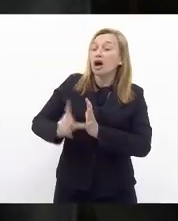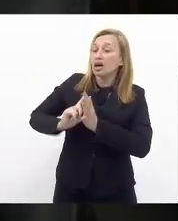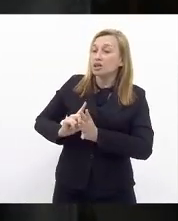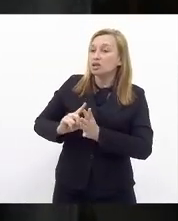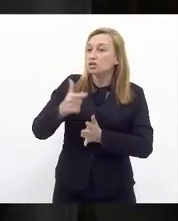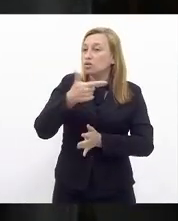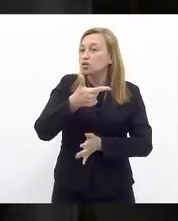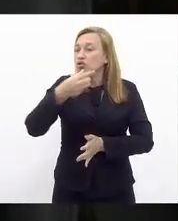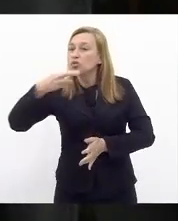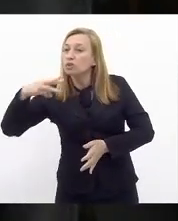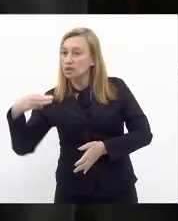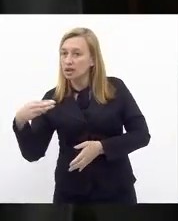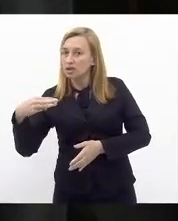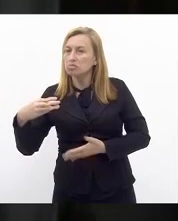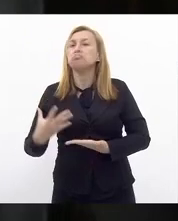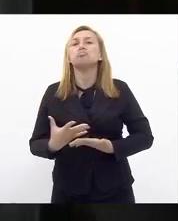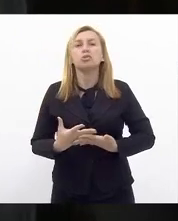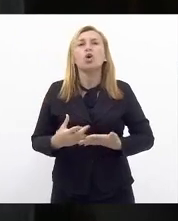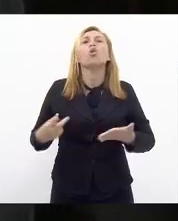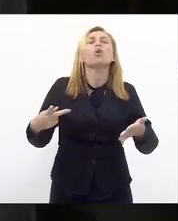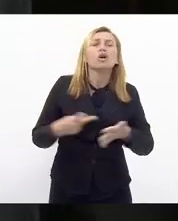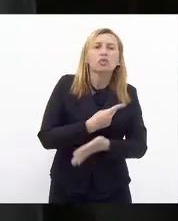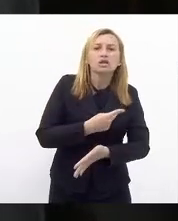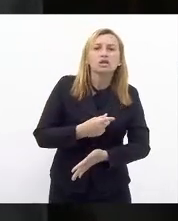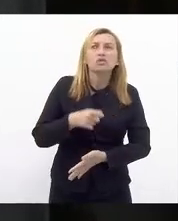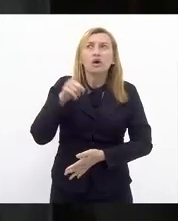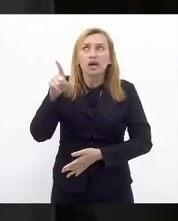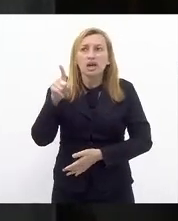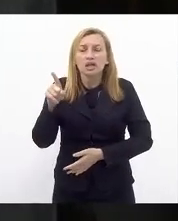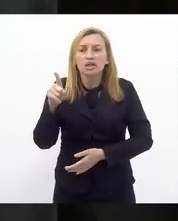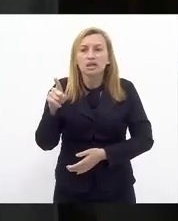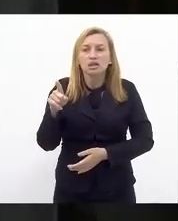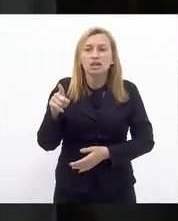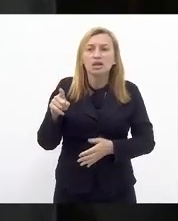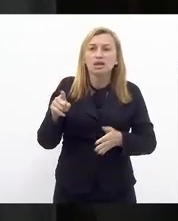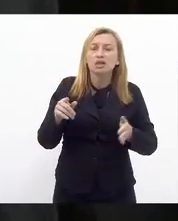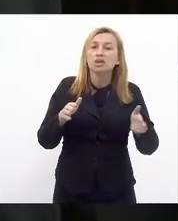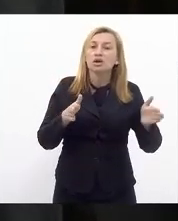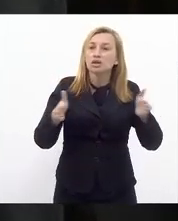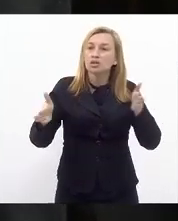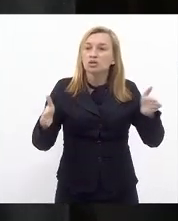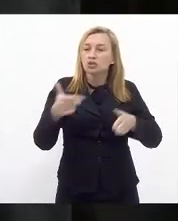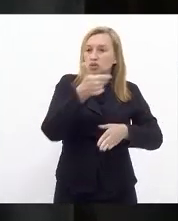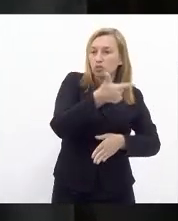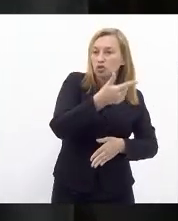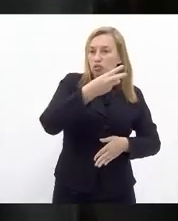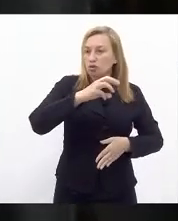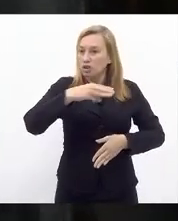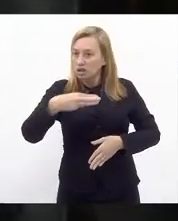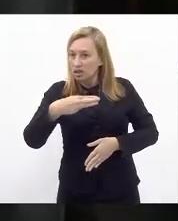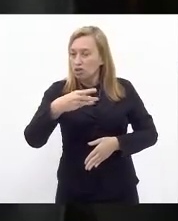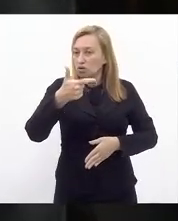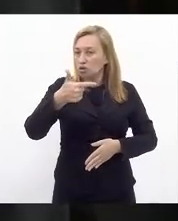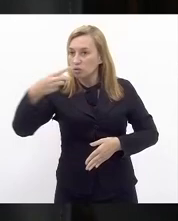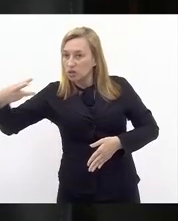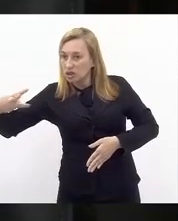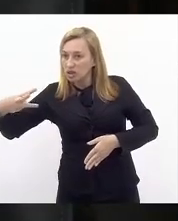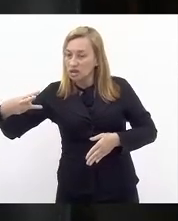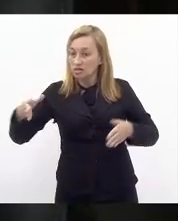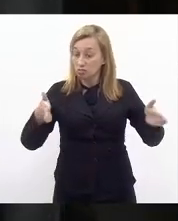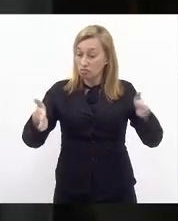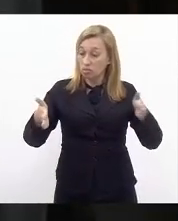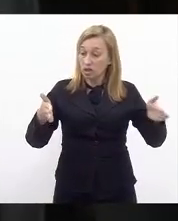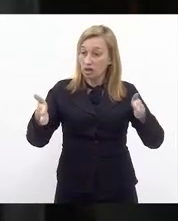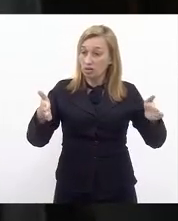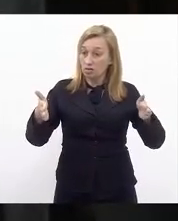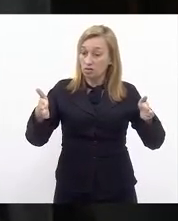de 2003 o que que acontece com aqueles que estão entre 2003/2013 que eu acho que estão